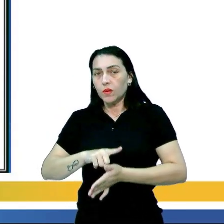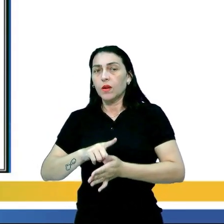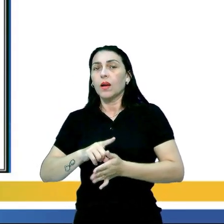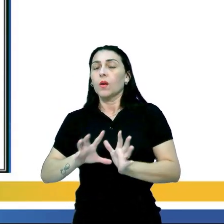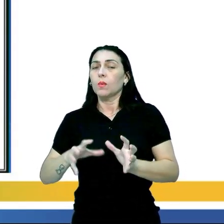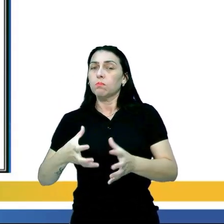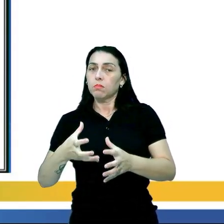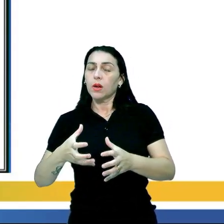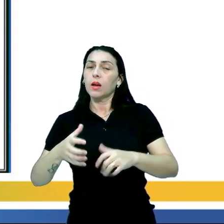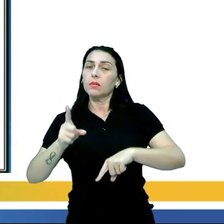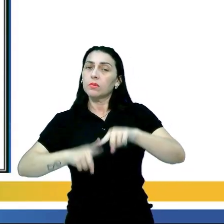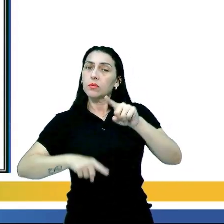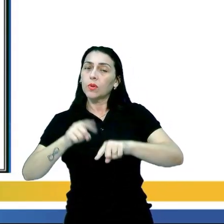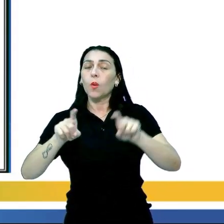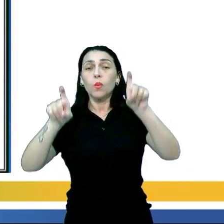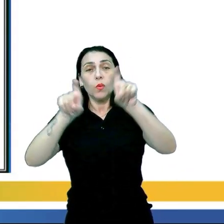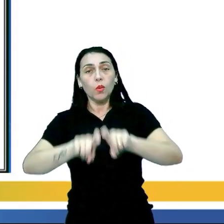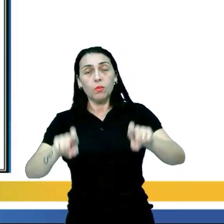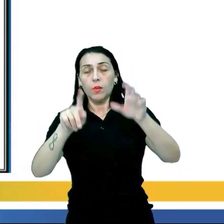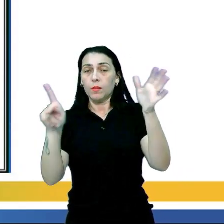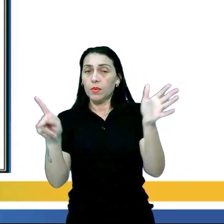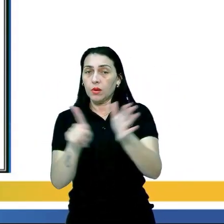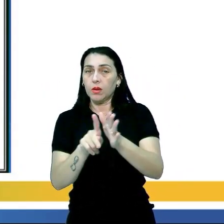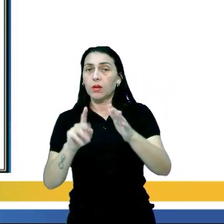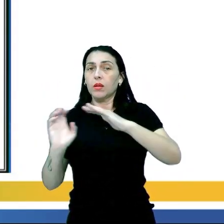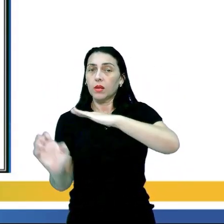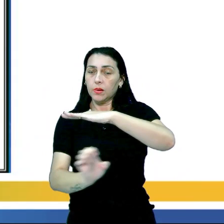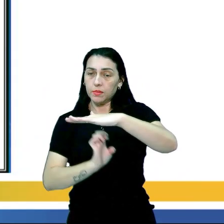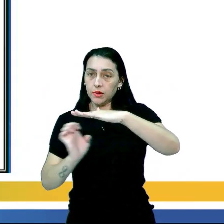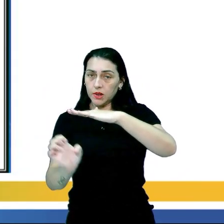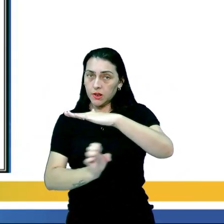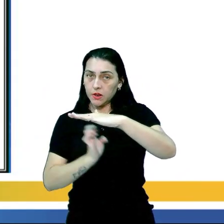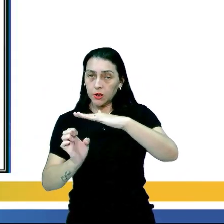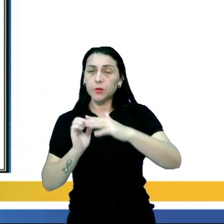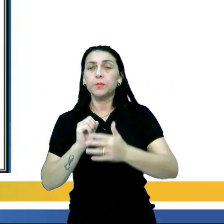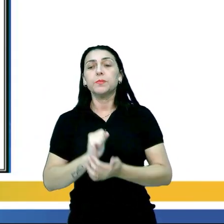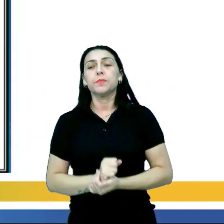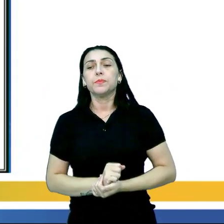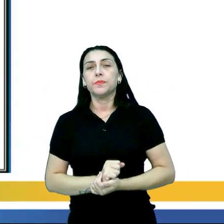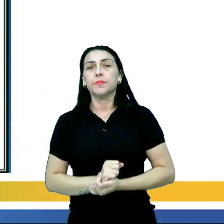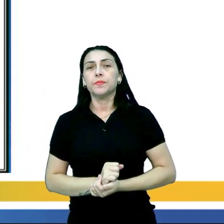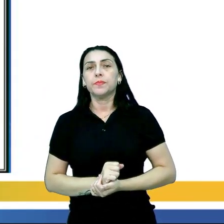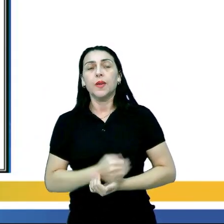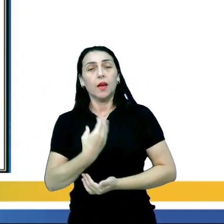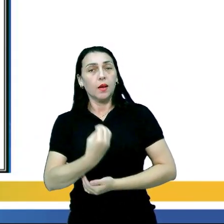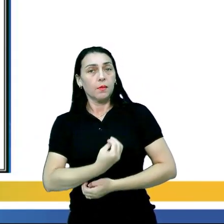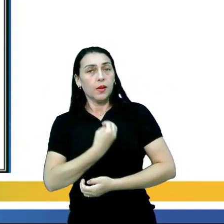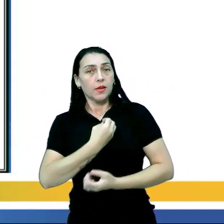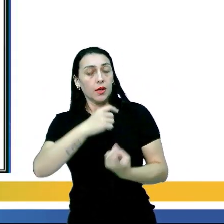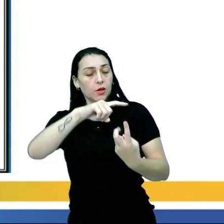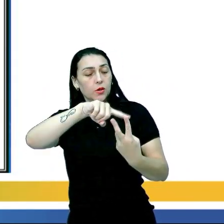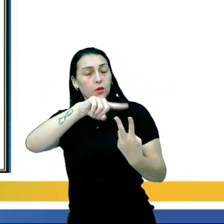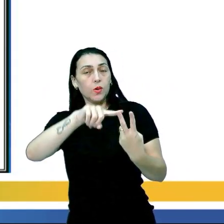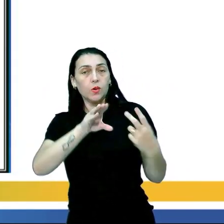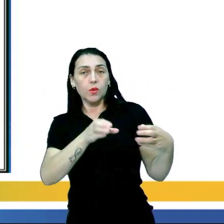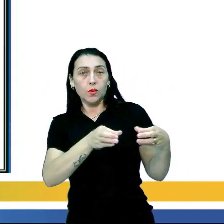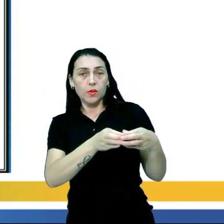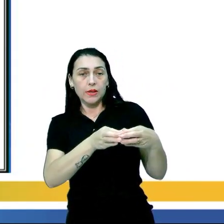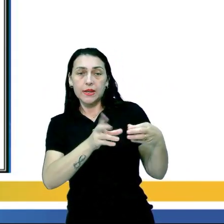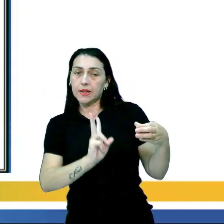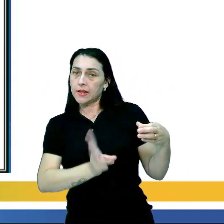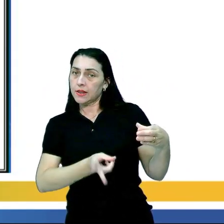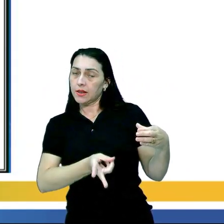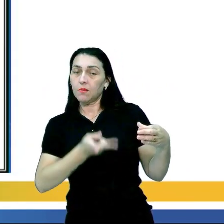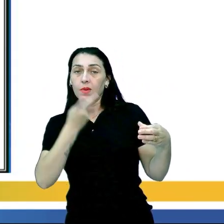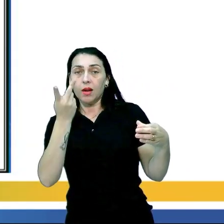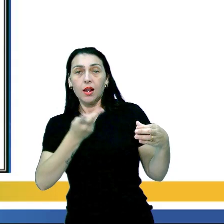o trator, então o computador pertencem à empresa. Então, a presença de duas classes, sempre dizendo